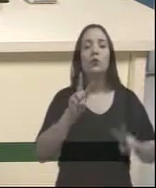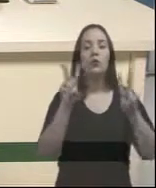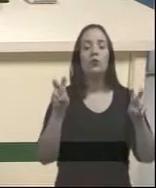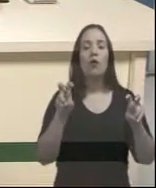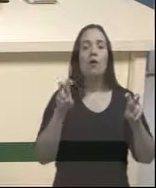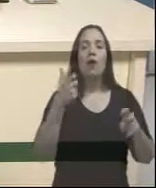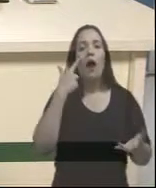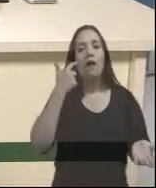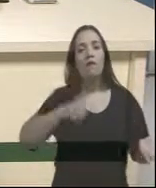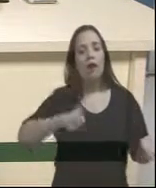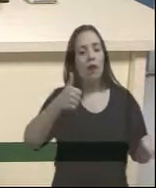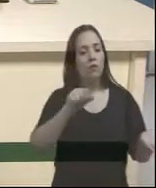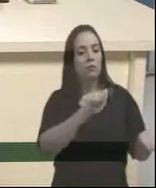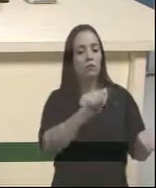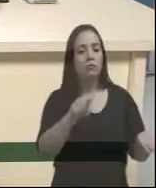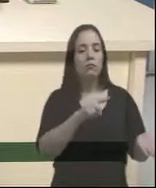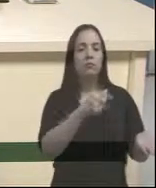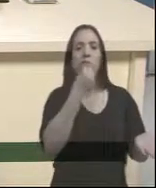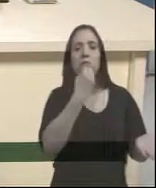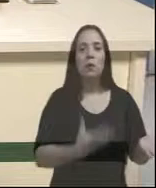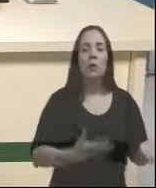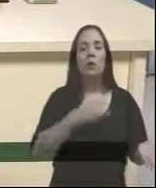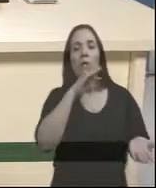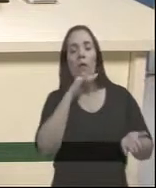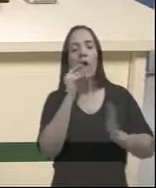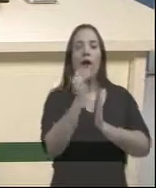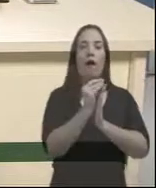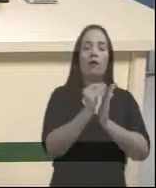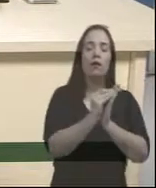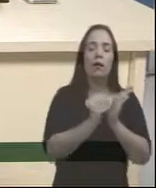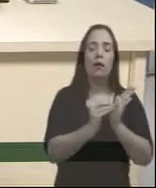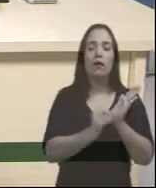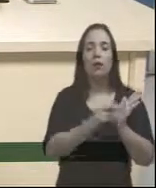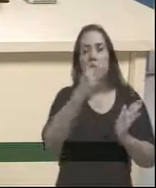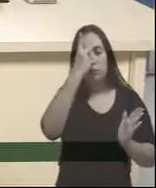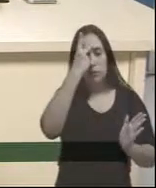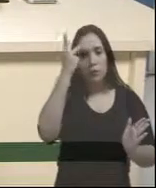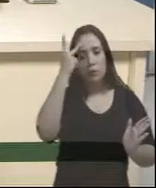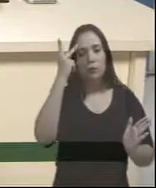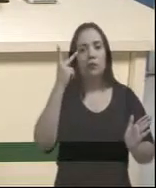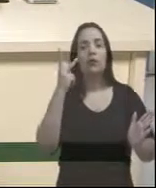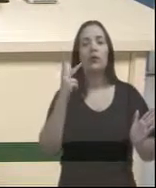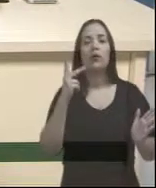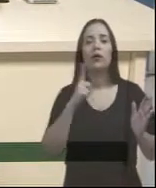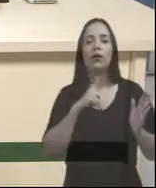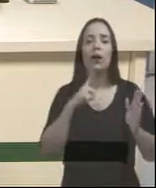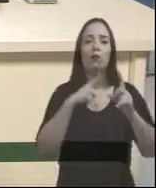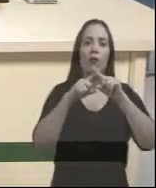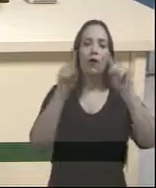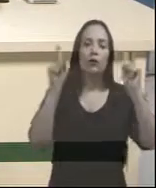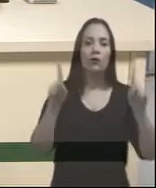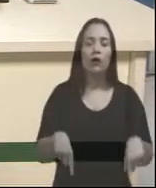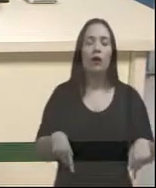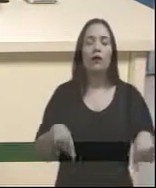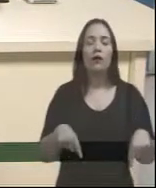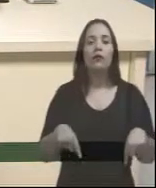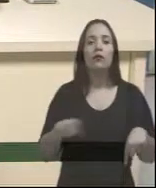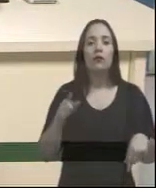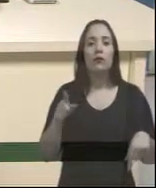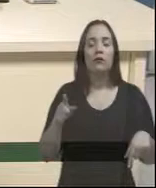atendimento, da questão do cadastramento das pessoas em programas específicos, a questão